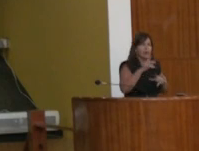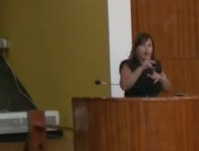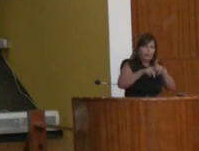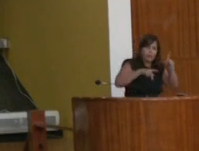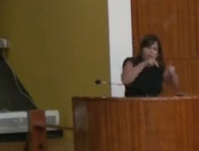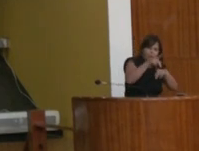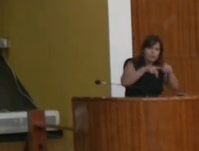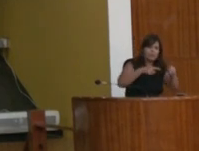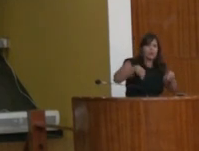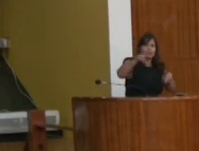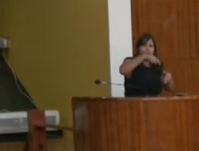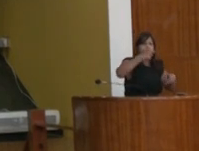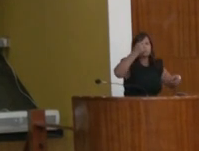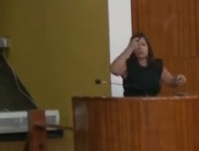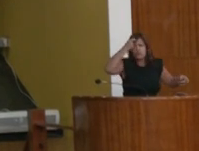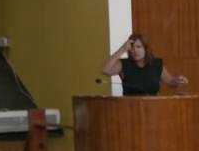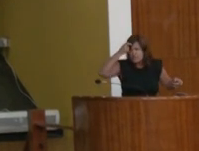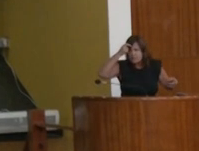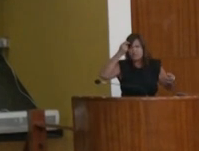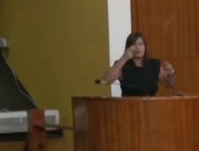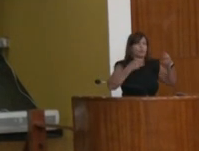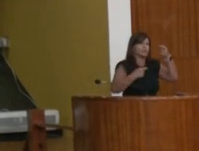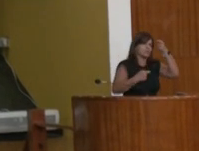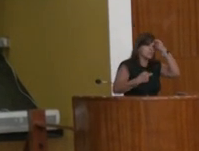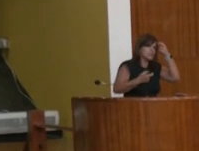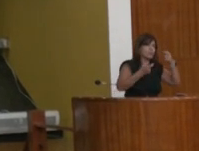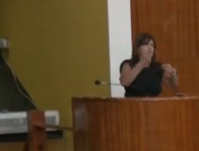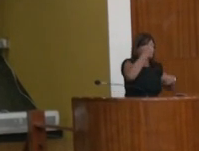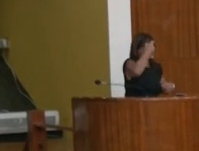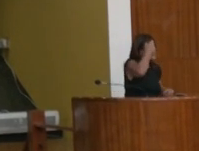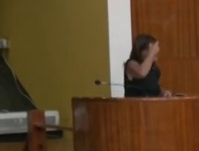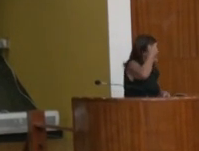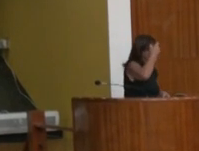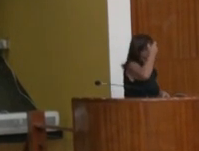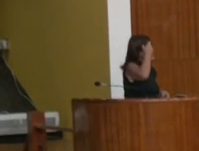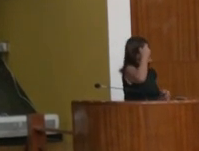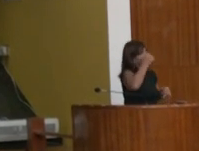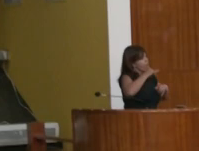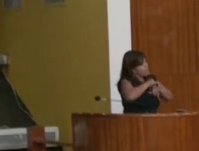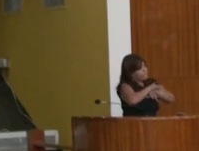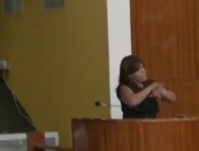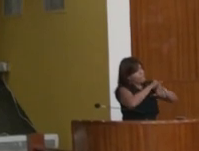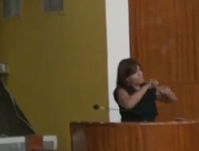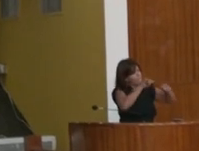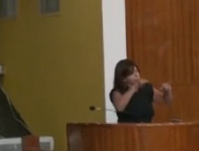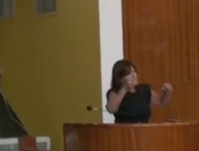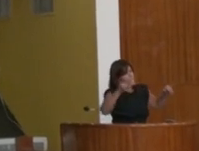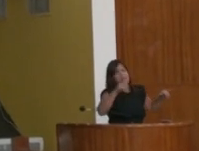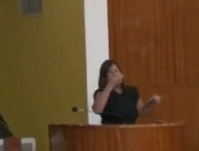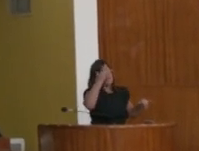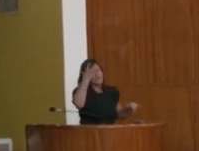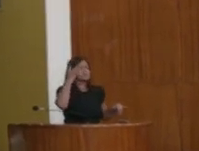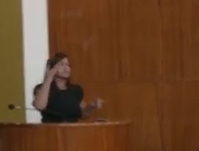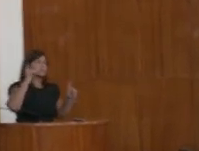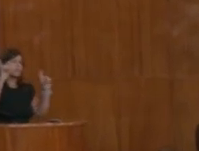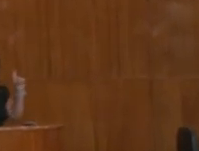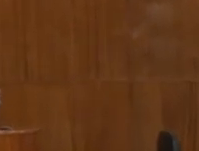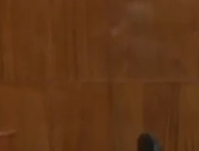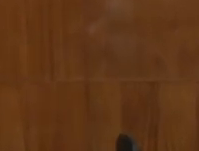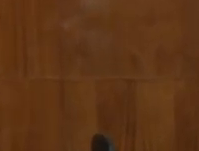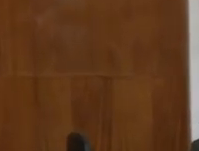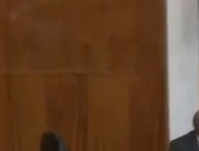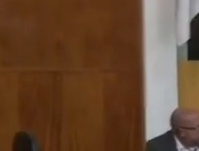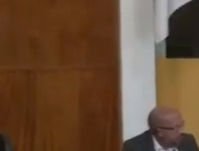população, conscientização para a população sobre a questão da pessoa que é